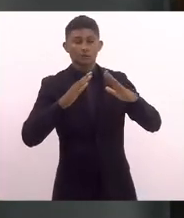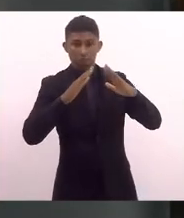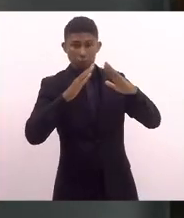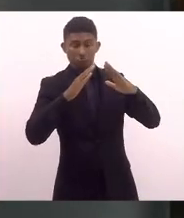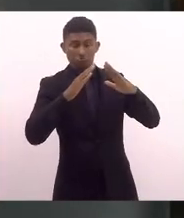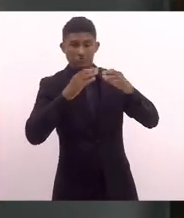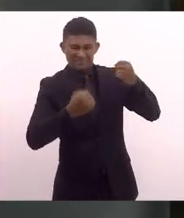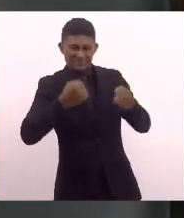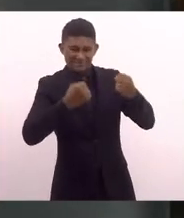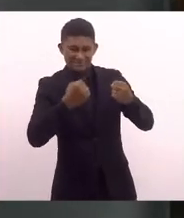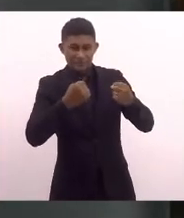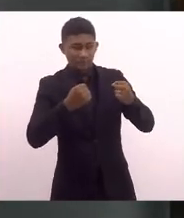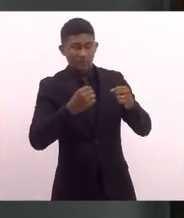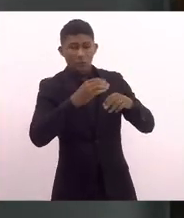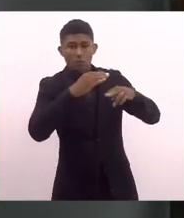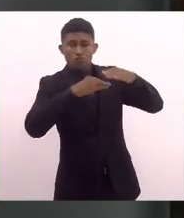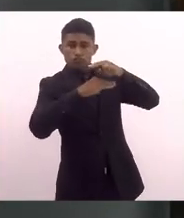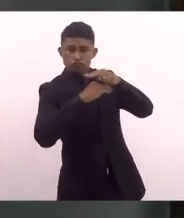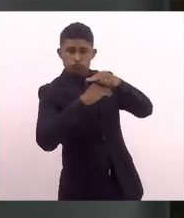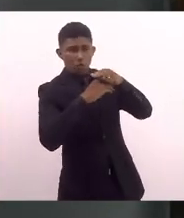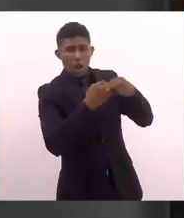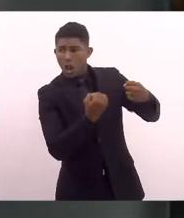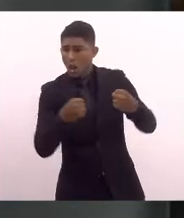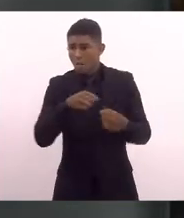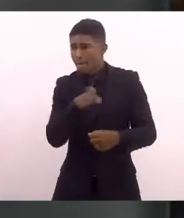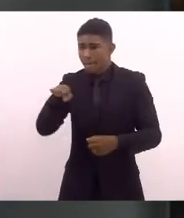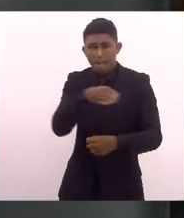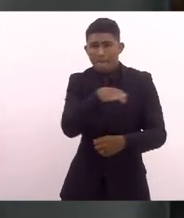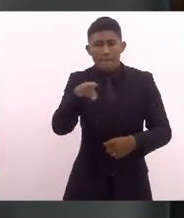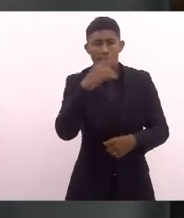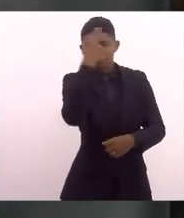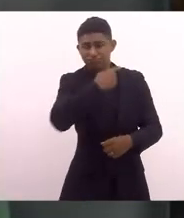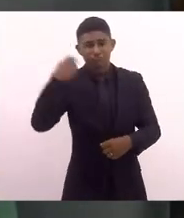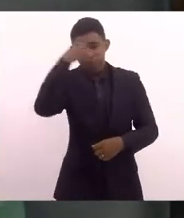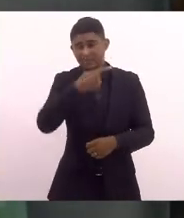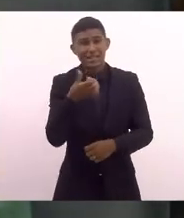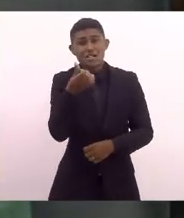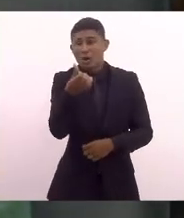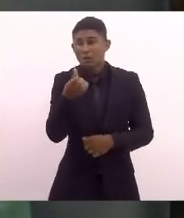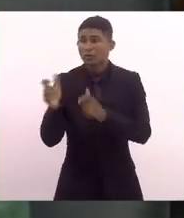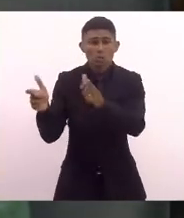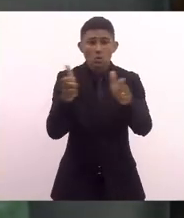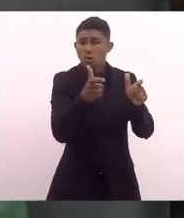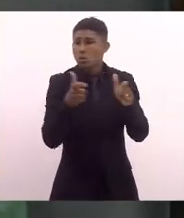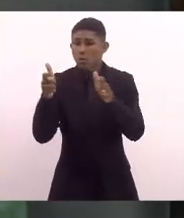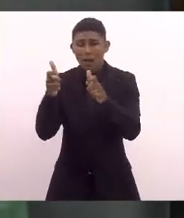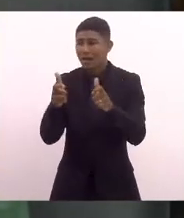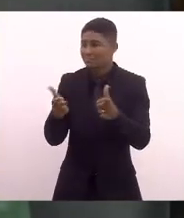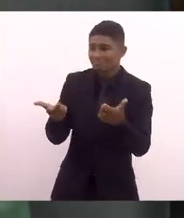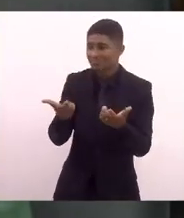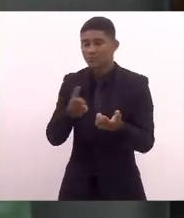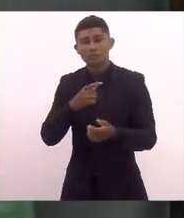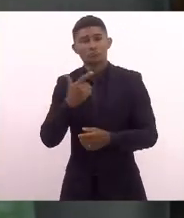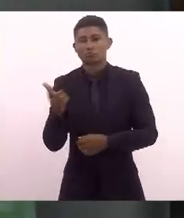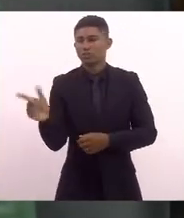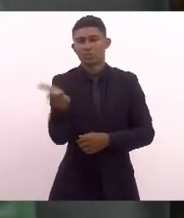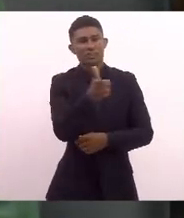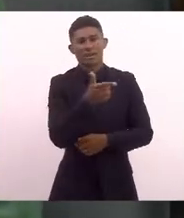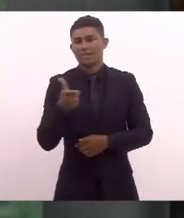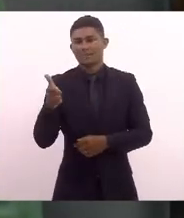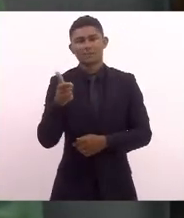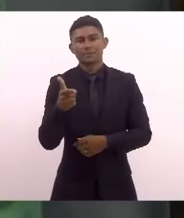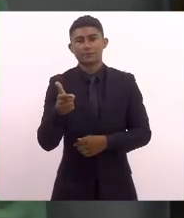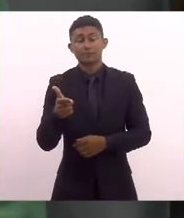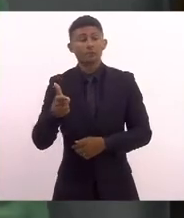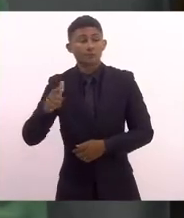Fora que, enquanto sindicalista, junto com a Mônica Armada, com a Denise, com todos aqueles que poderiam estar na rua, nós estávamos